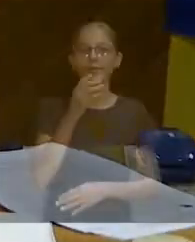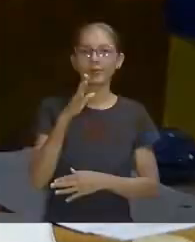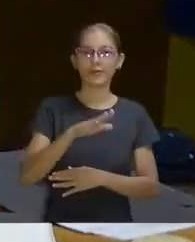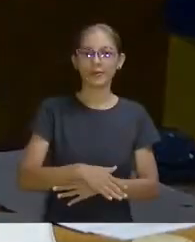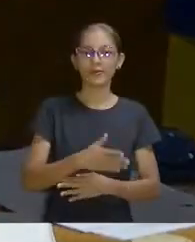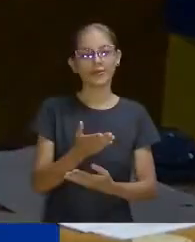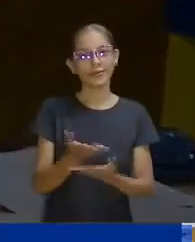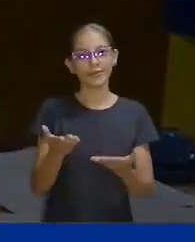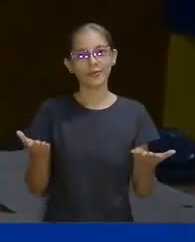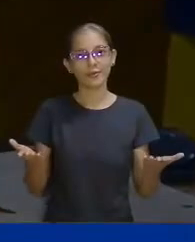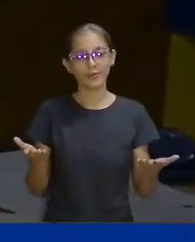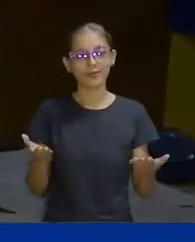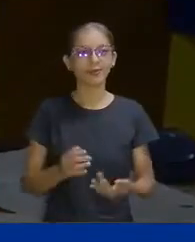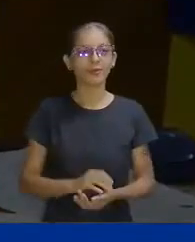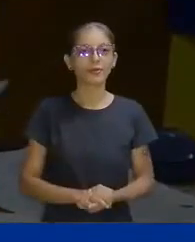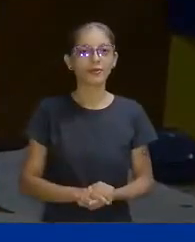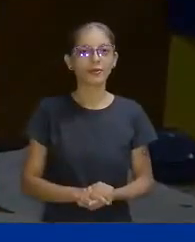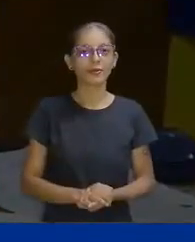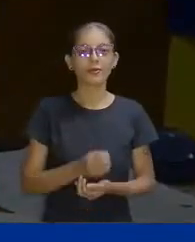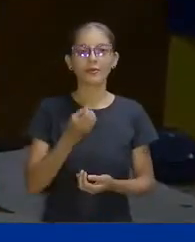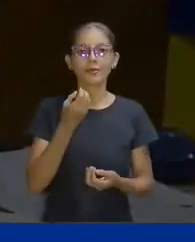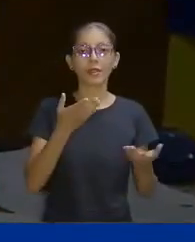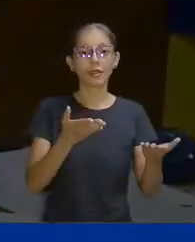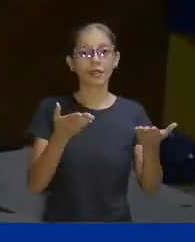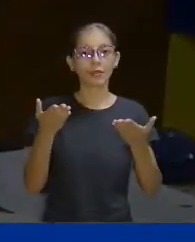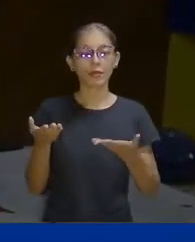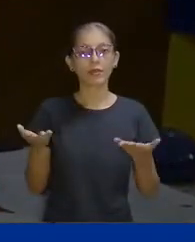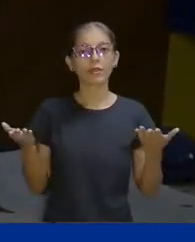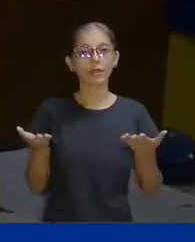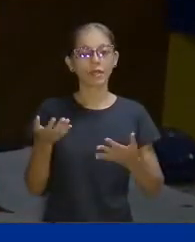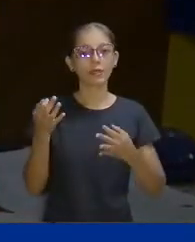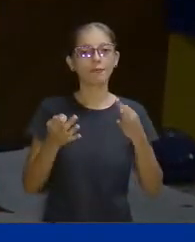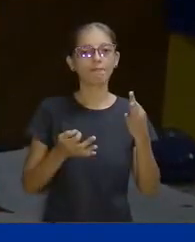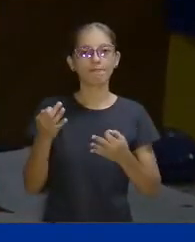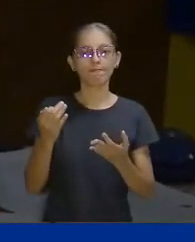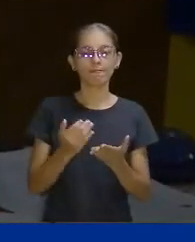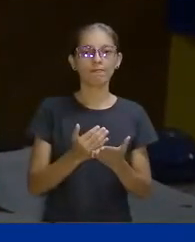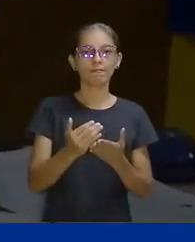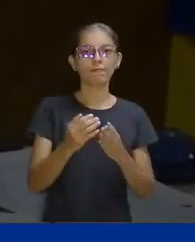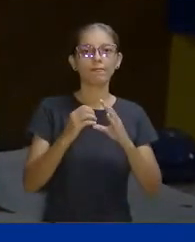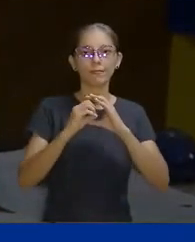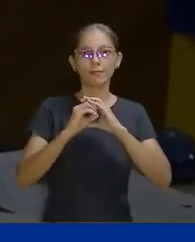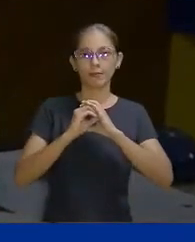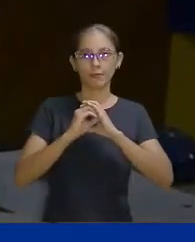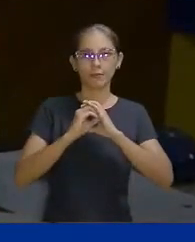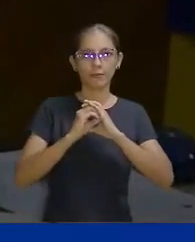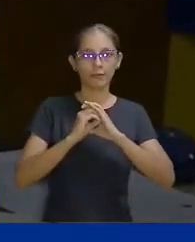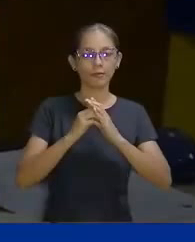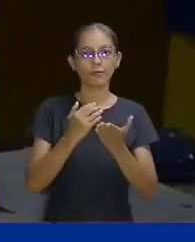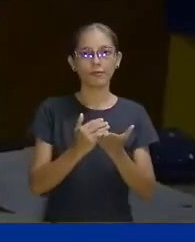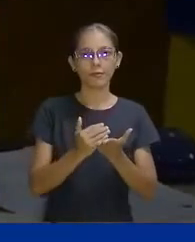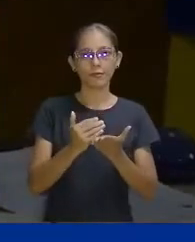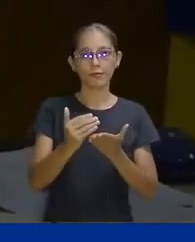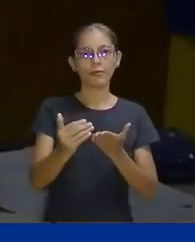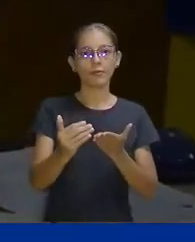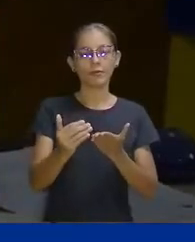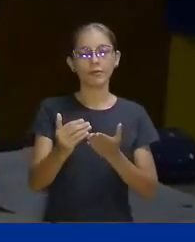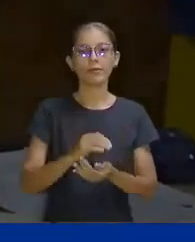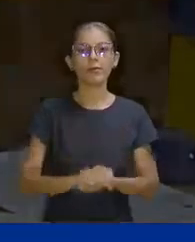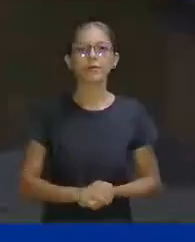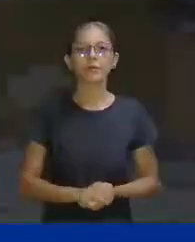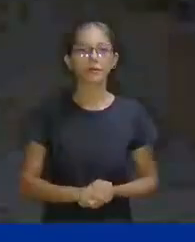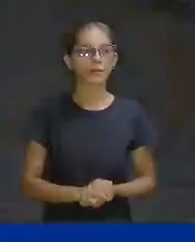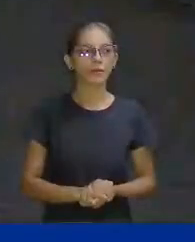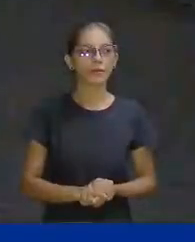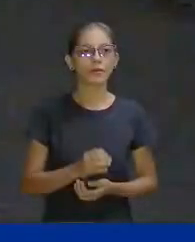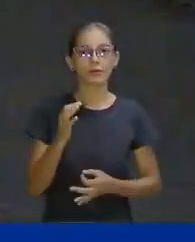tarde a todos que nos acompanham, sejam bem-vindos ao julgamento do Tribunal Regional Eleitoral. Havendo quórum, declaro aberta a nossa sessão